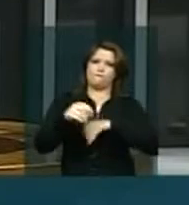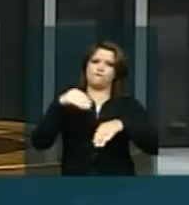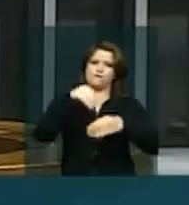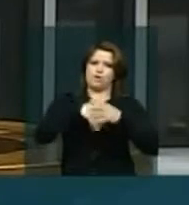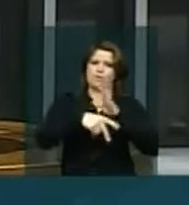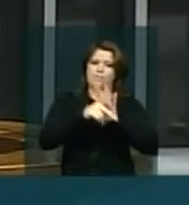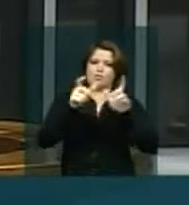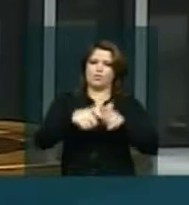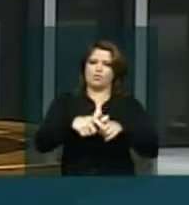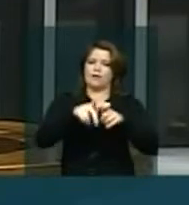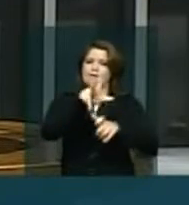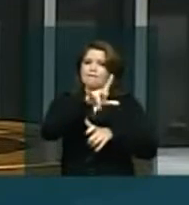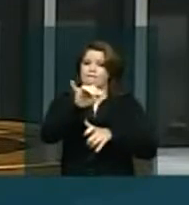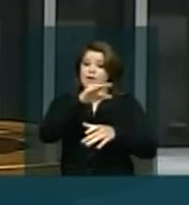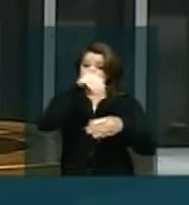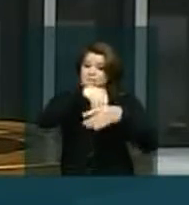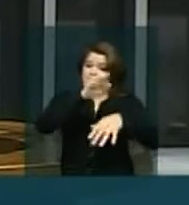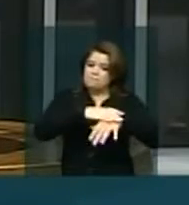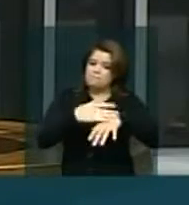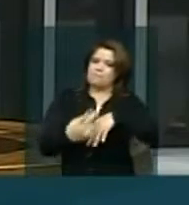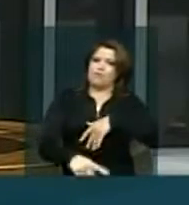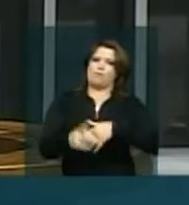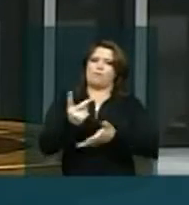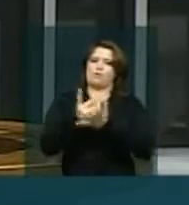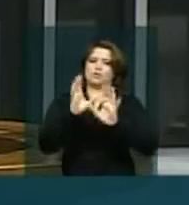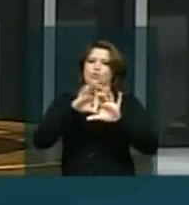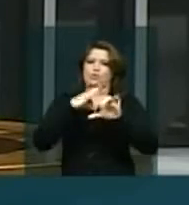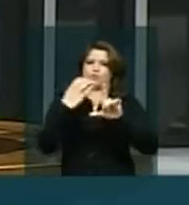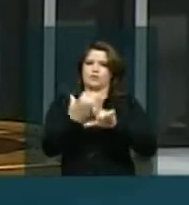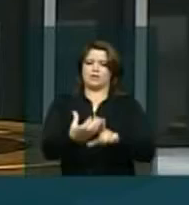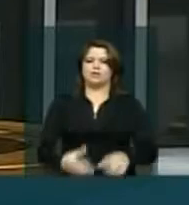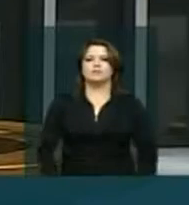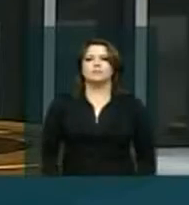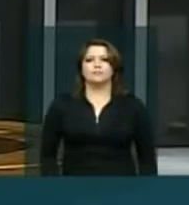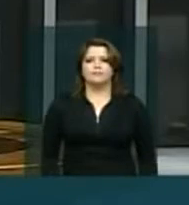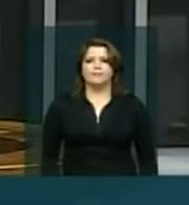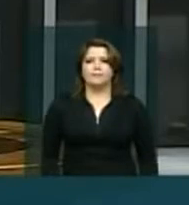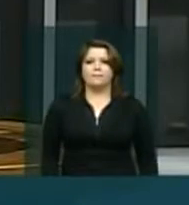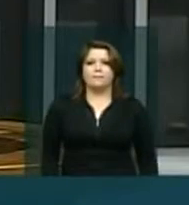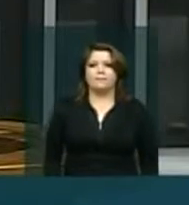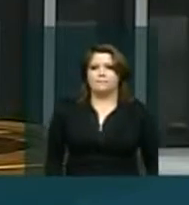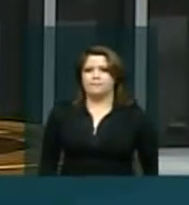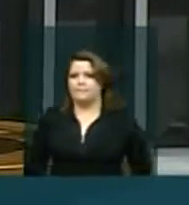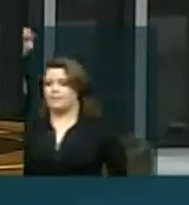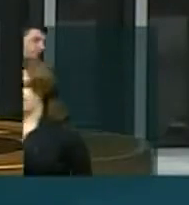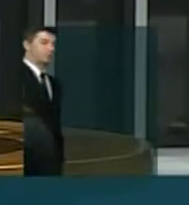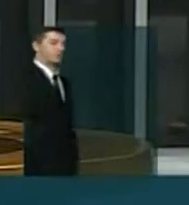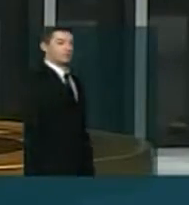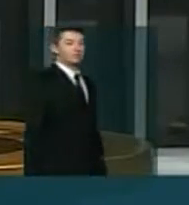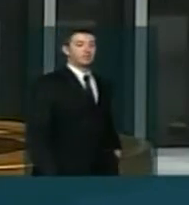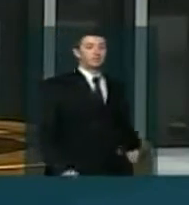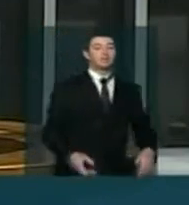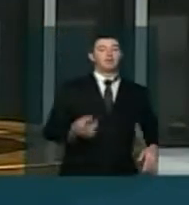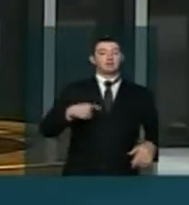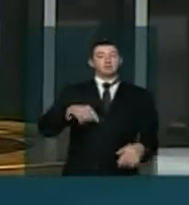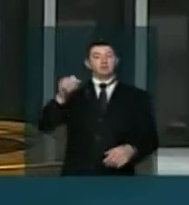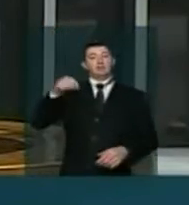naquela região, sendo de lá, da própria comunidade, nós estaremos sim fixando